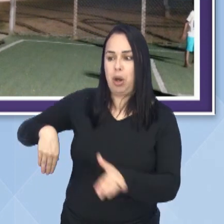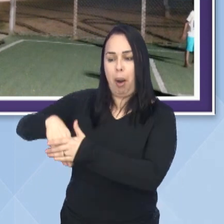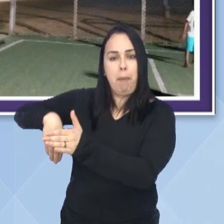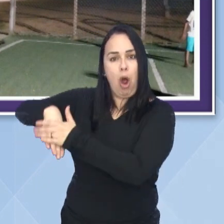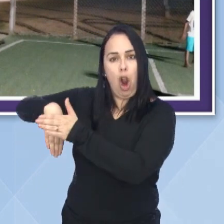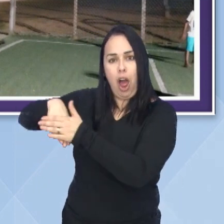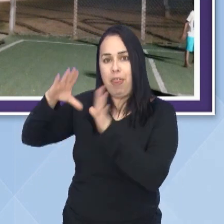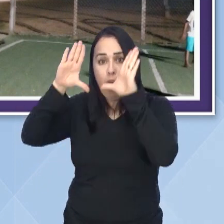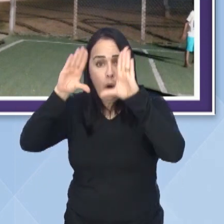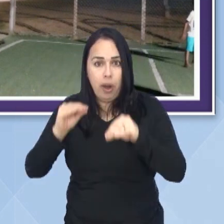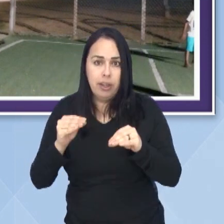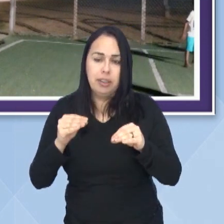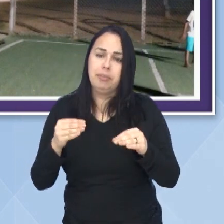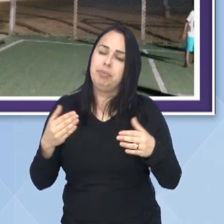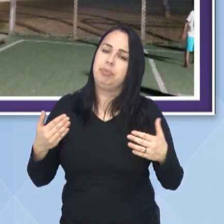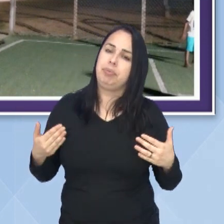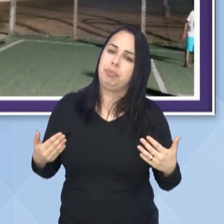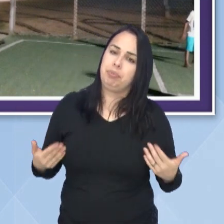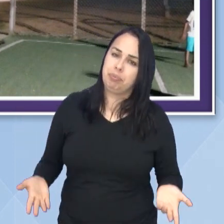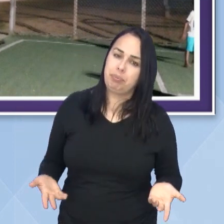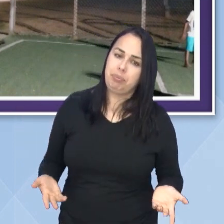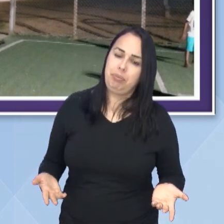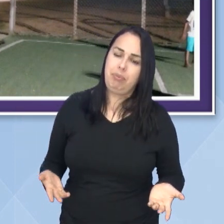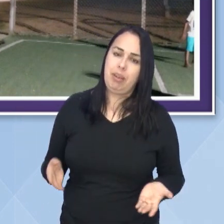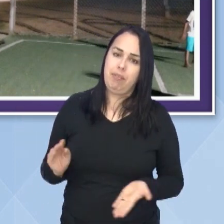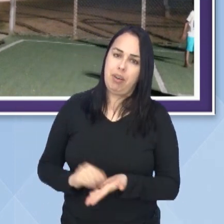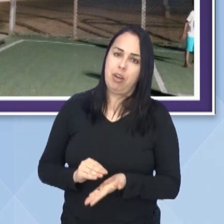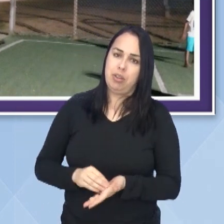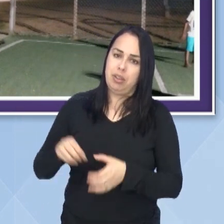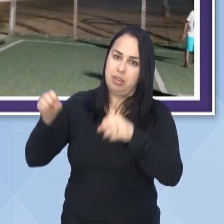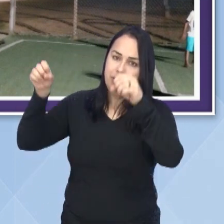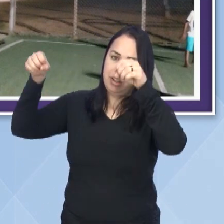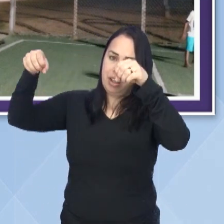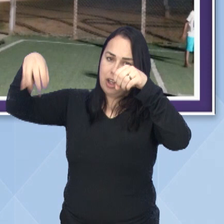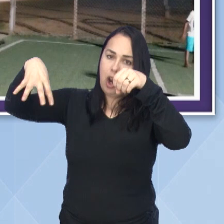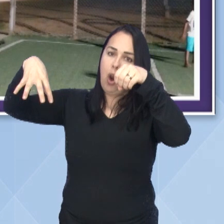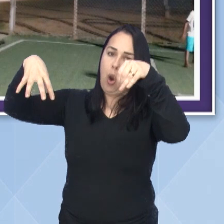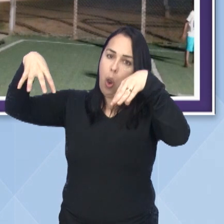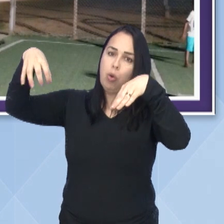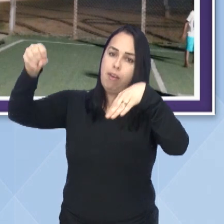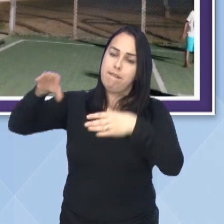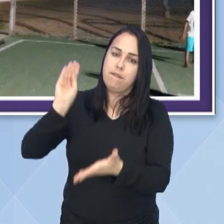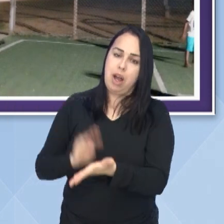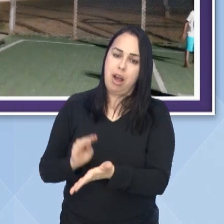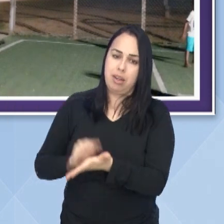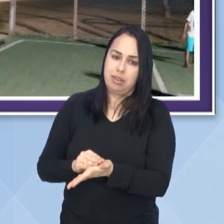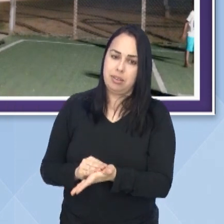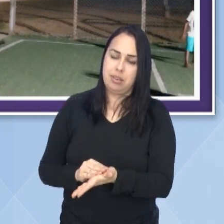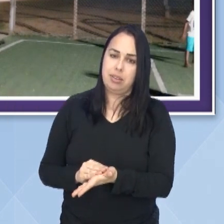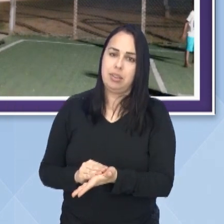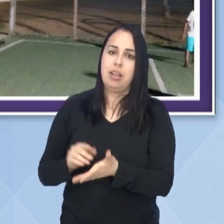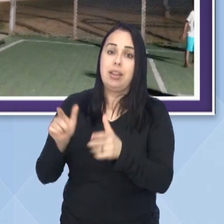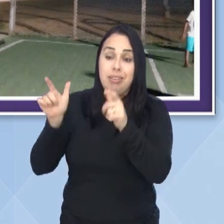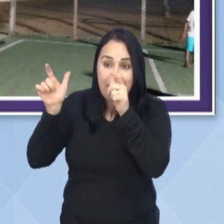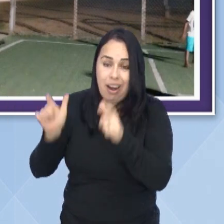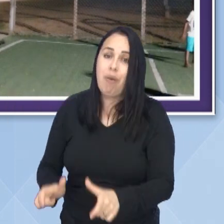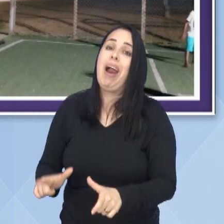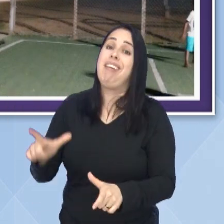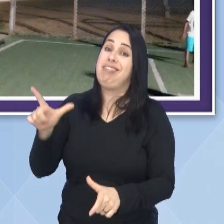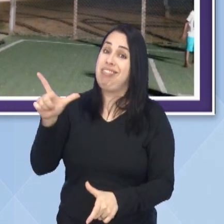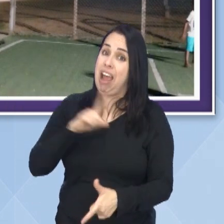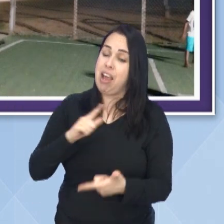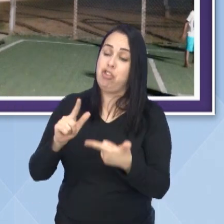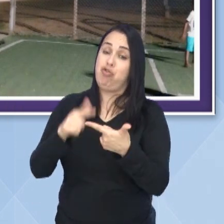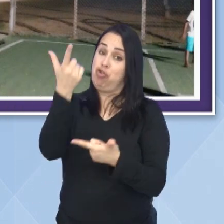à noite. Então, assim, e falta iluminação melhor, uma iluminação melhor. E não é por falta de espaço, não é por falta